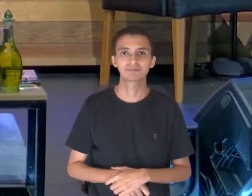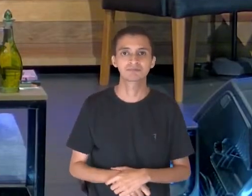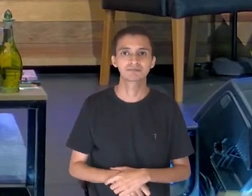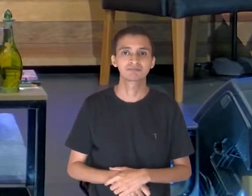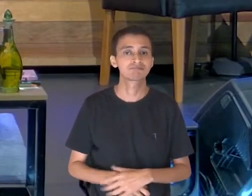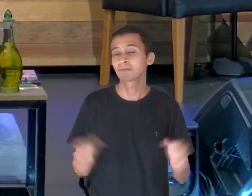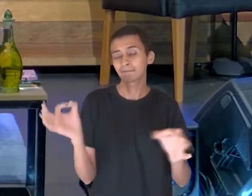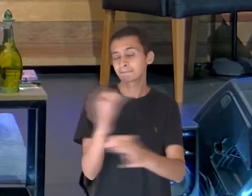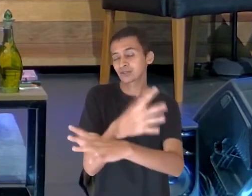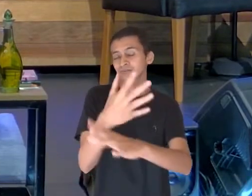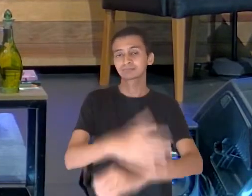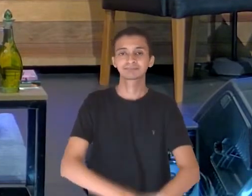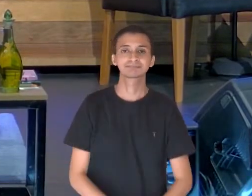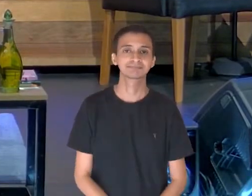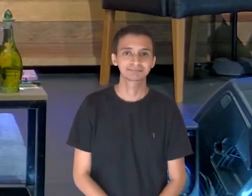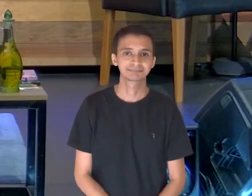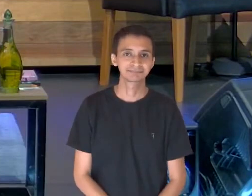Pronto, acabou.